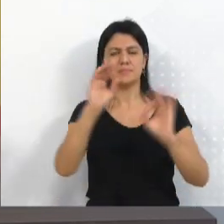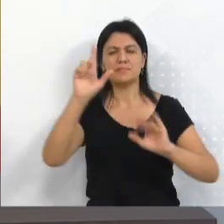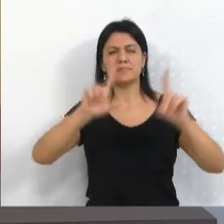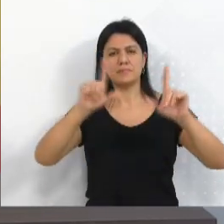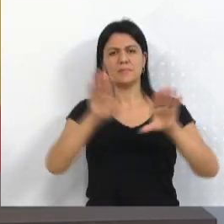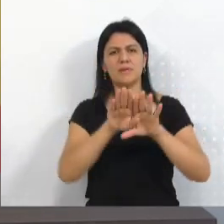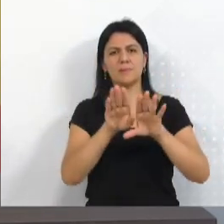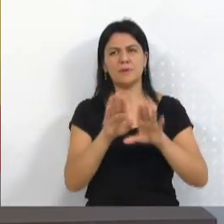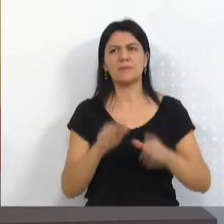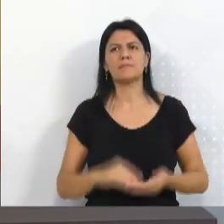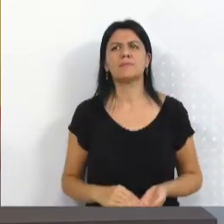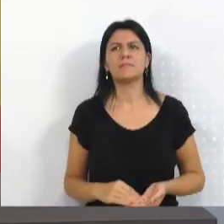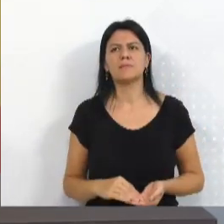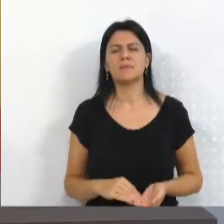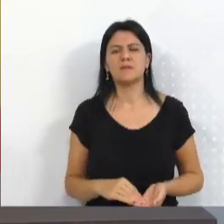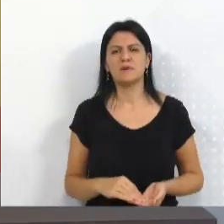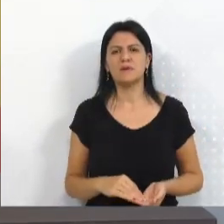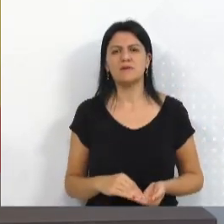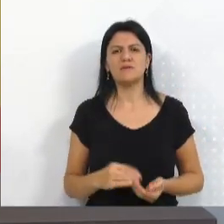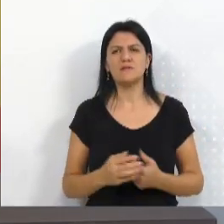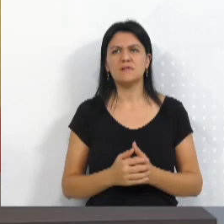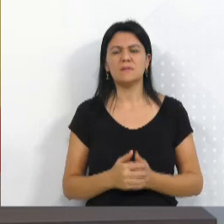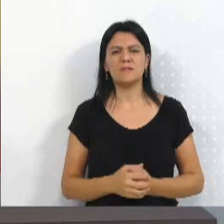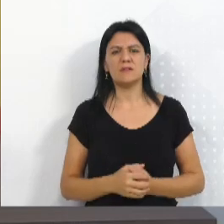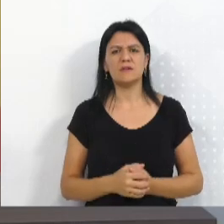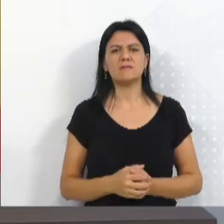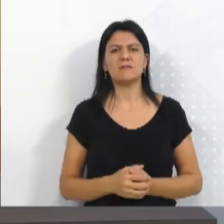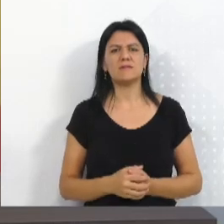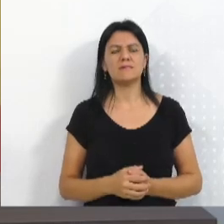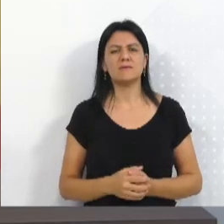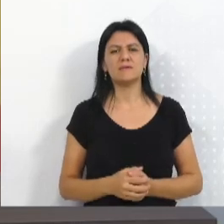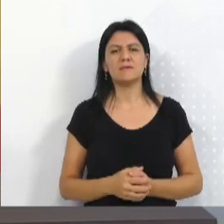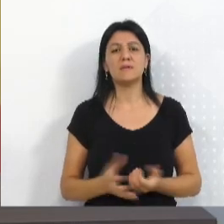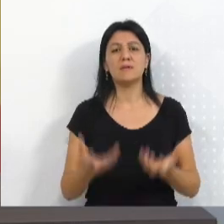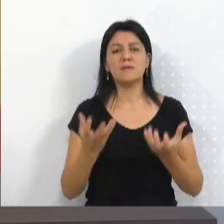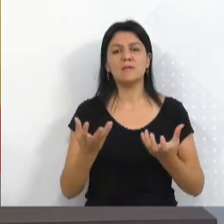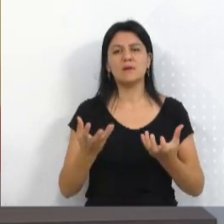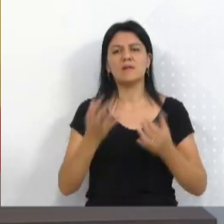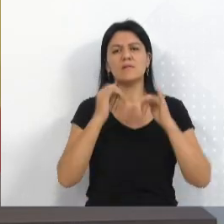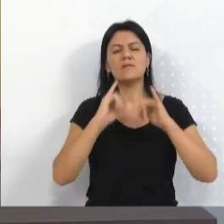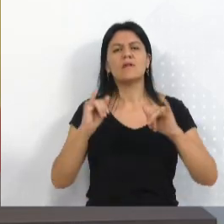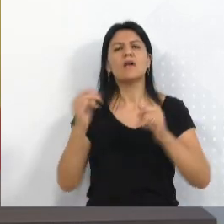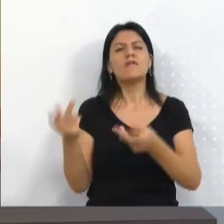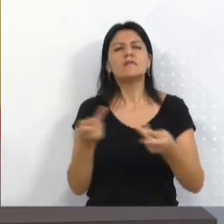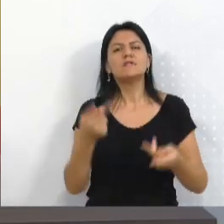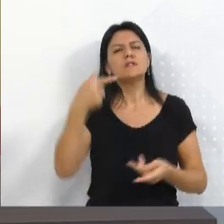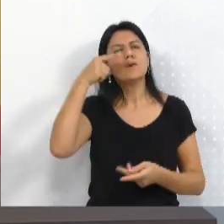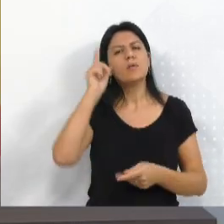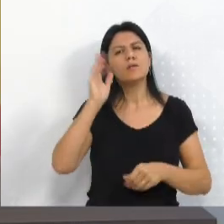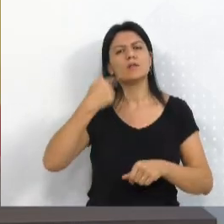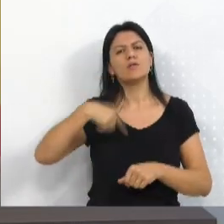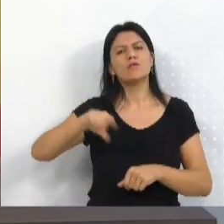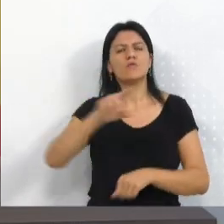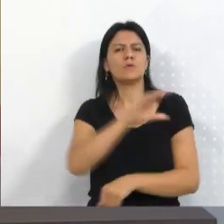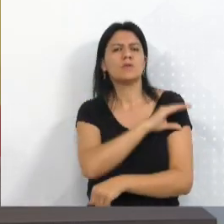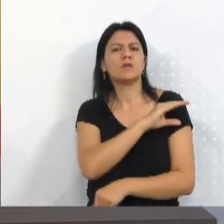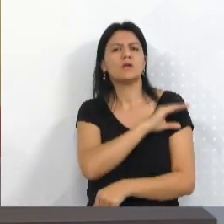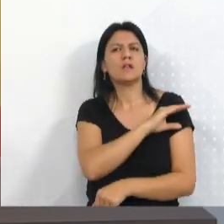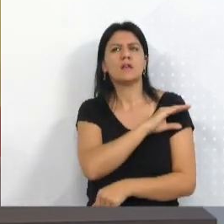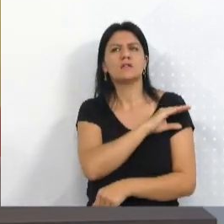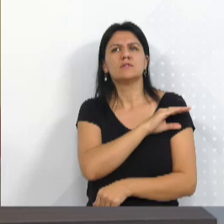eu quero falar se uma sobre uma visita que eu fiz ontem numa no ci aqui na República